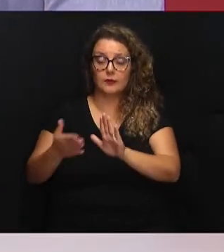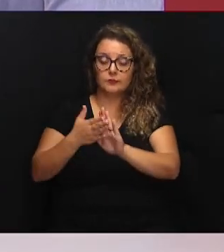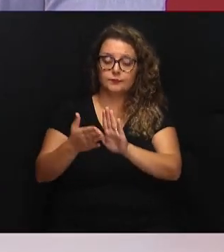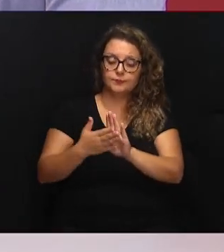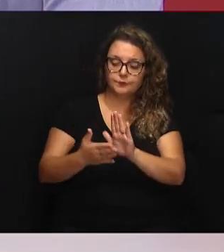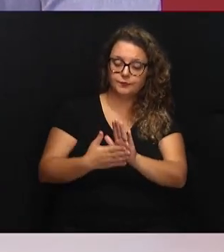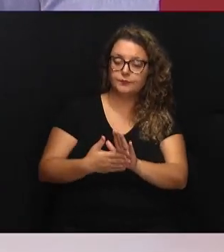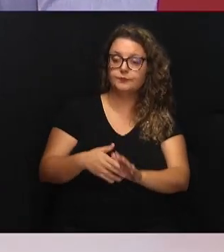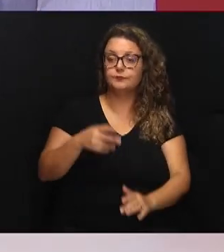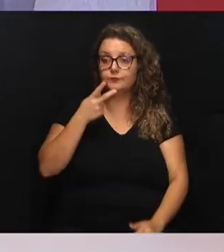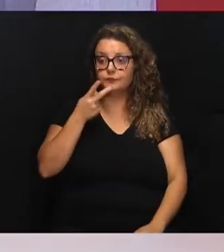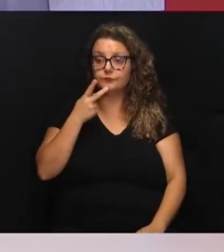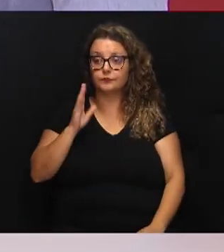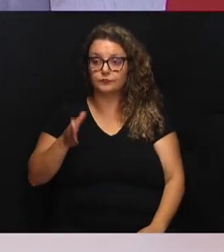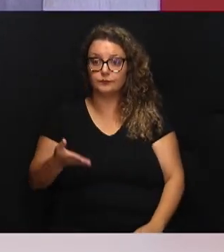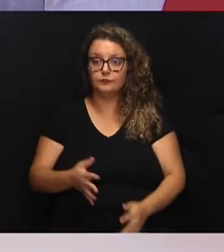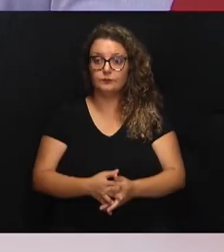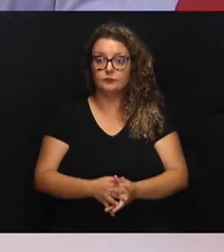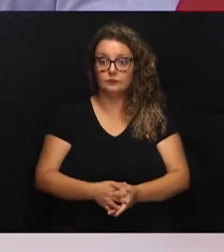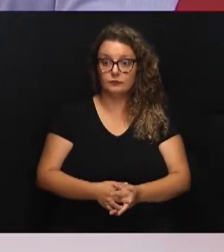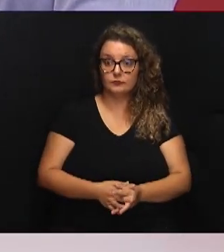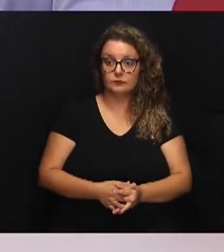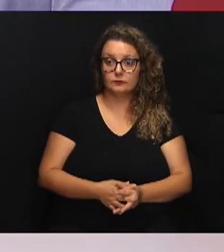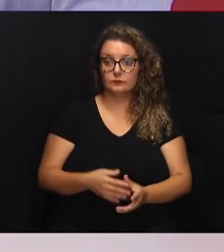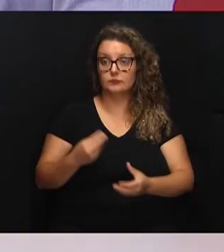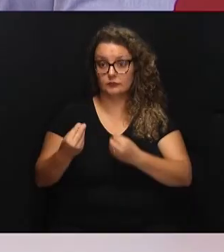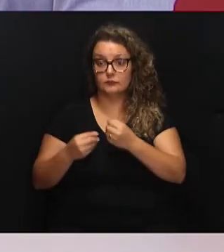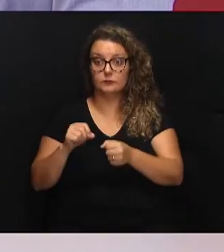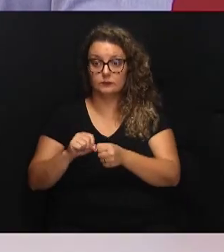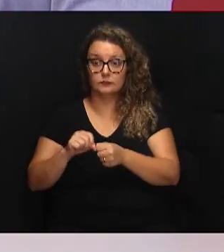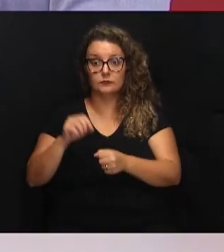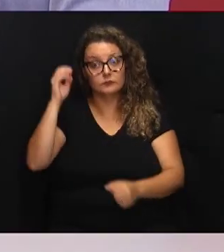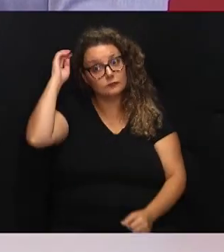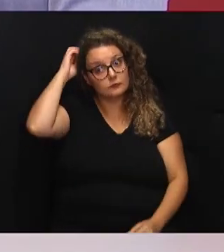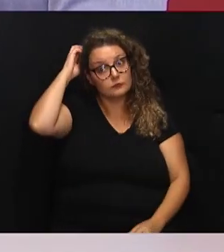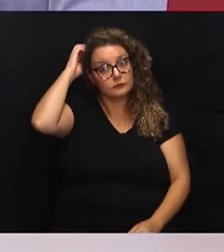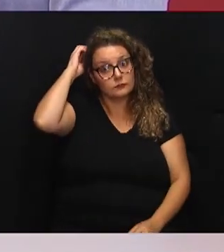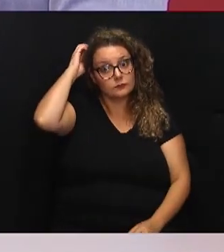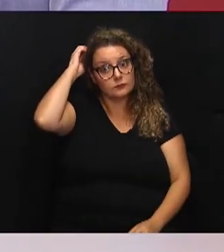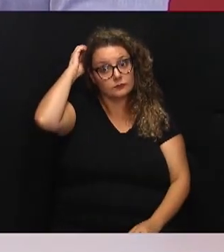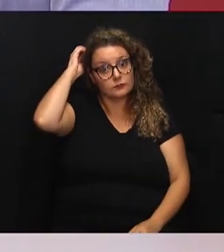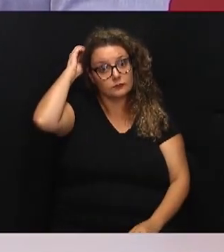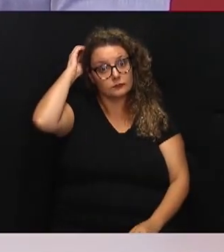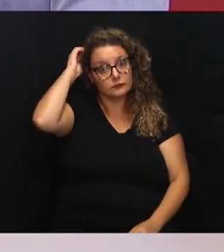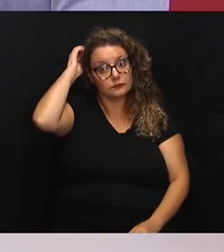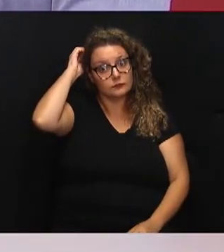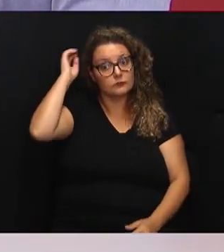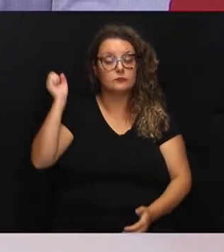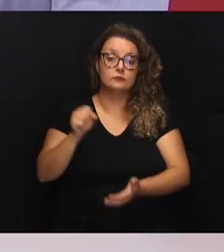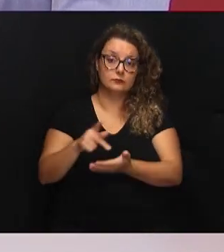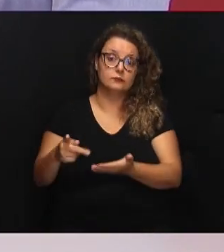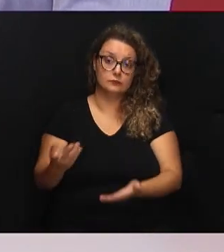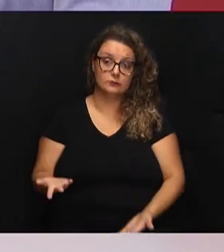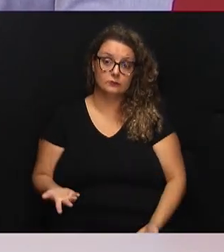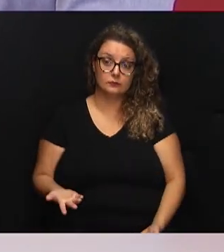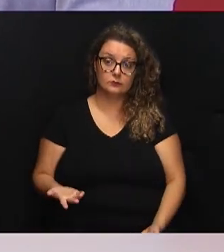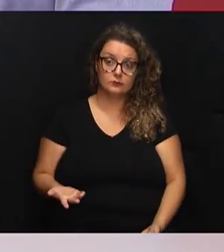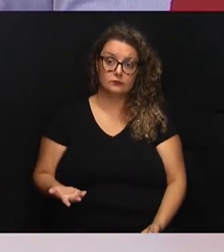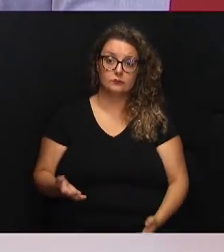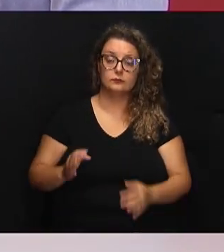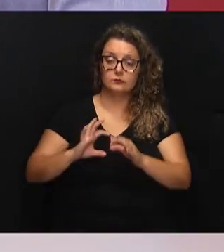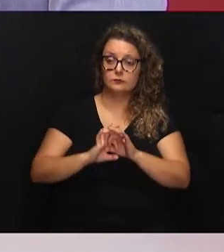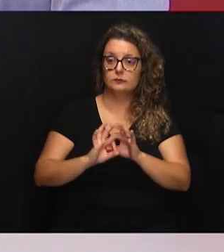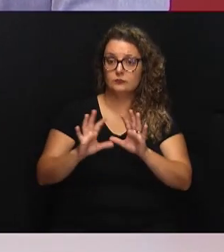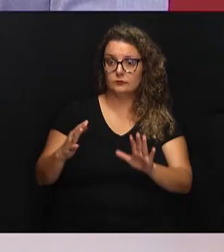né? A gente vai falar daqui a pouquinho, imagino, mas sobre como ele faz isso. Ele vai num aplicativo, né? E aí ele permite